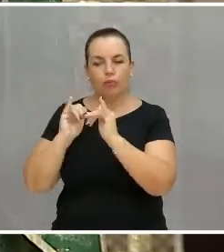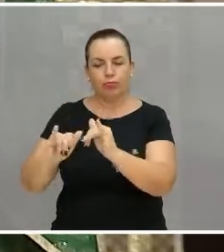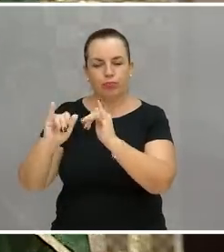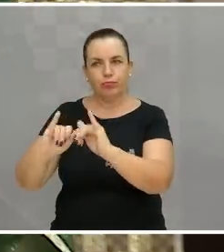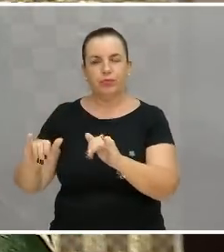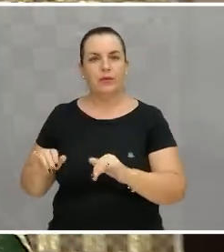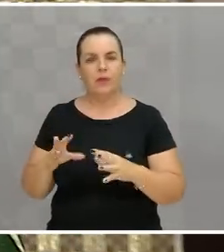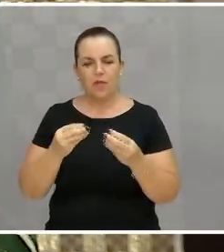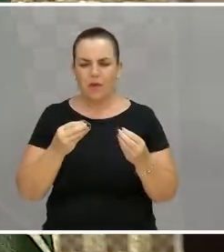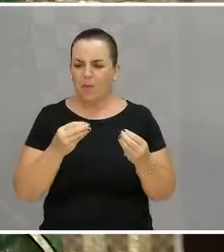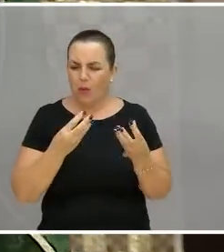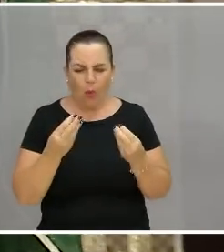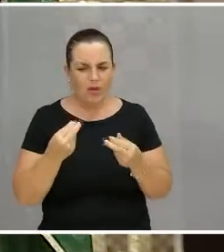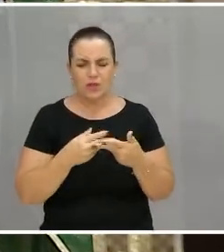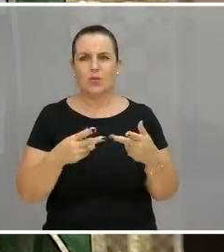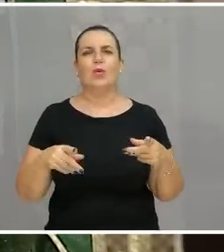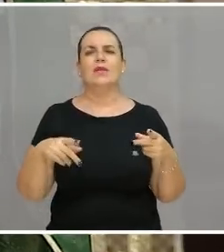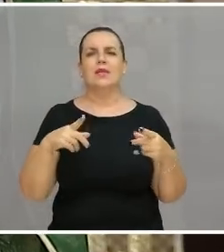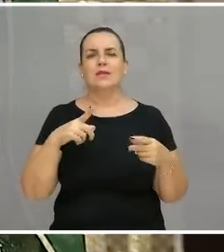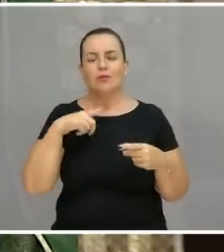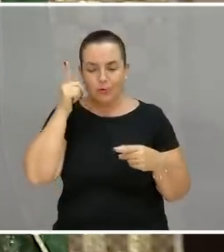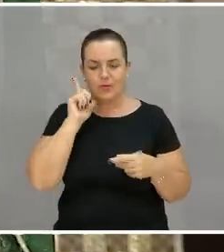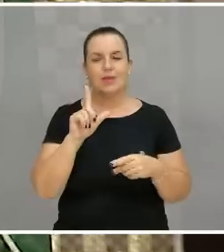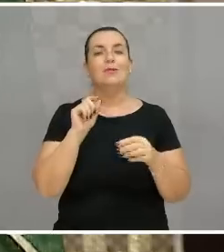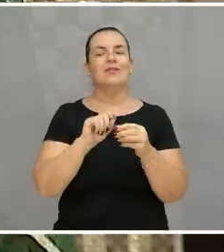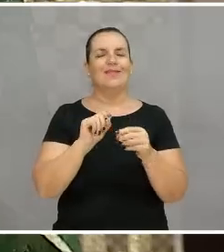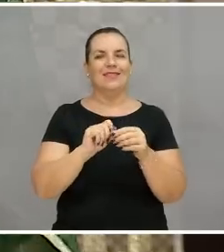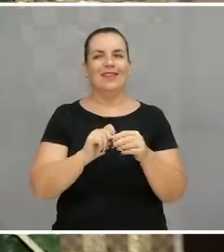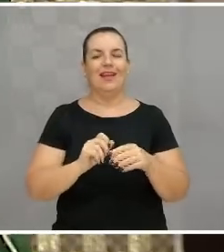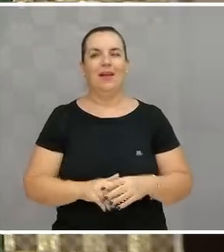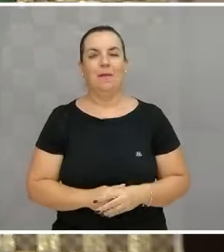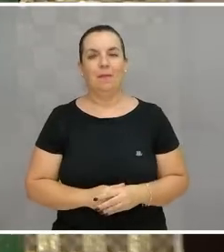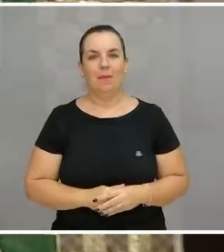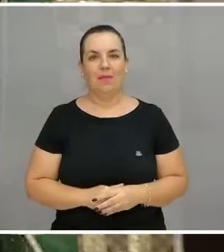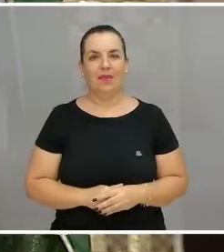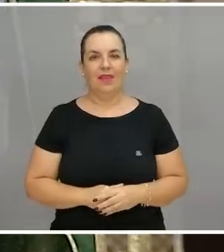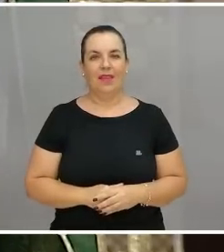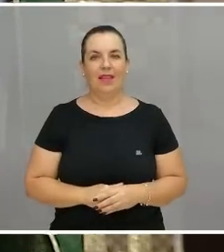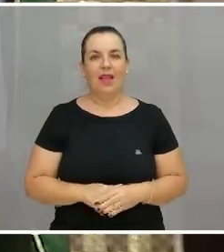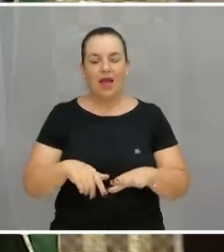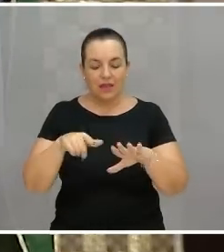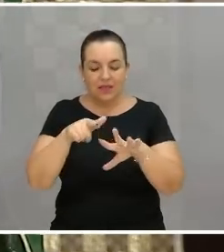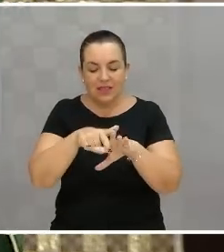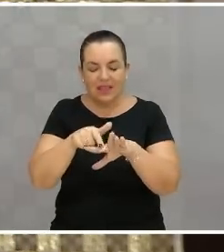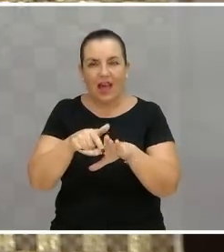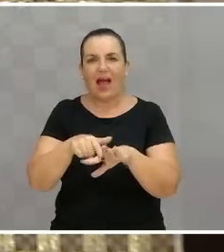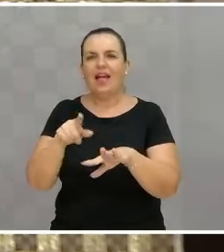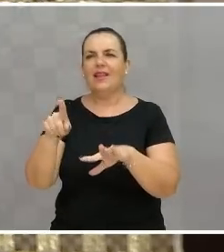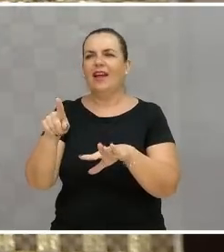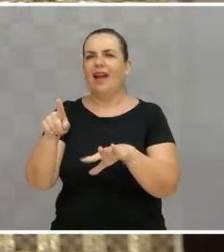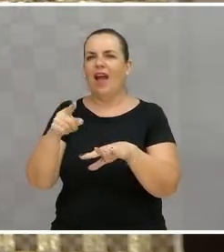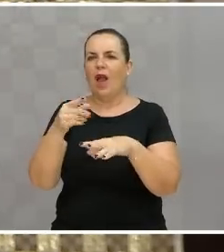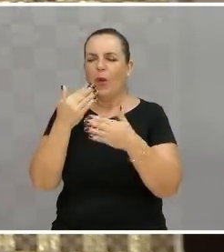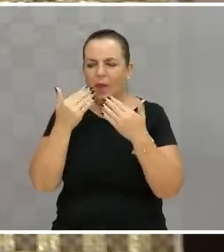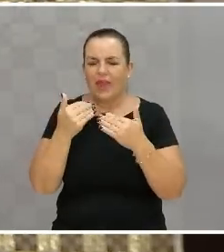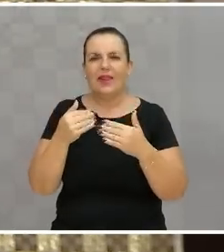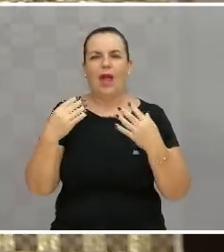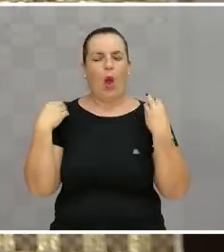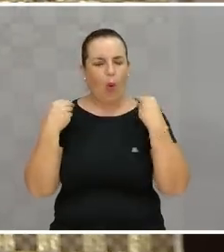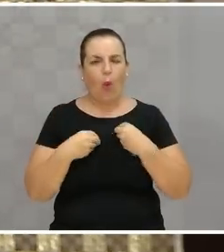que sandálias se o Senhor diz que nos dá? Para que comida? O Senhor nos garantirá. E isso tudo,